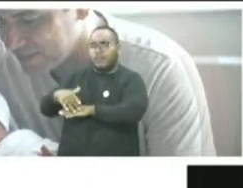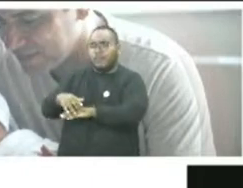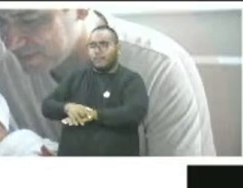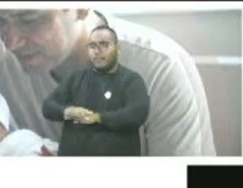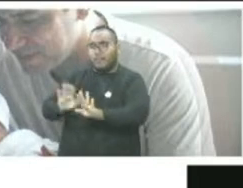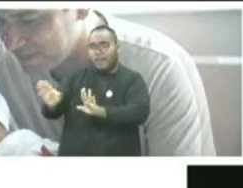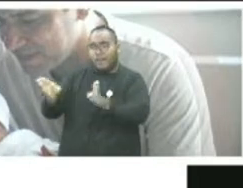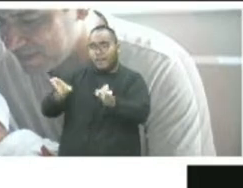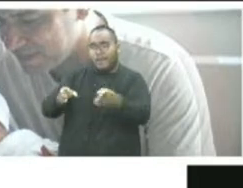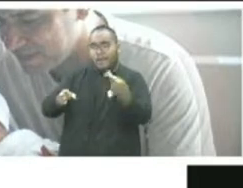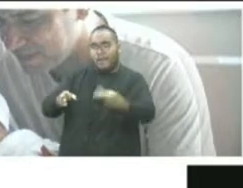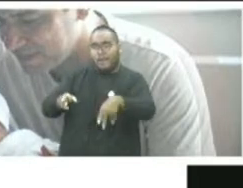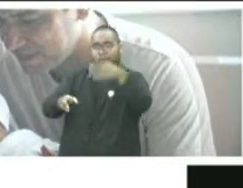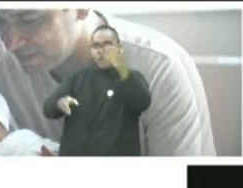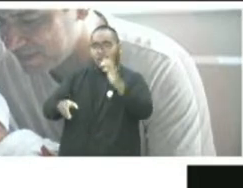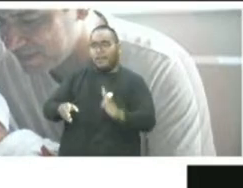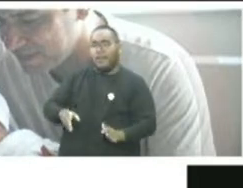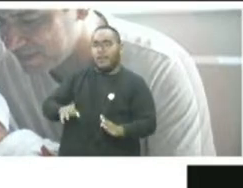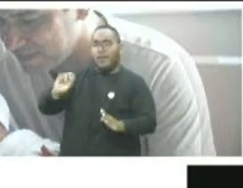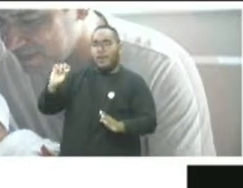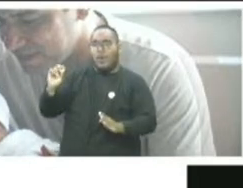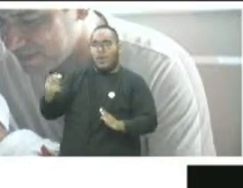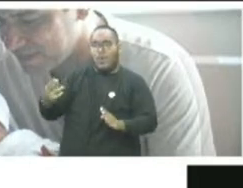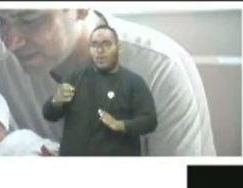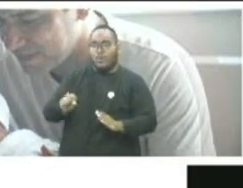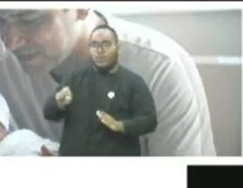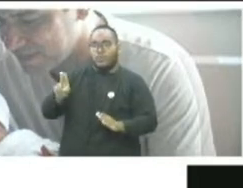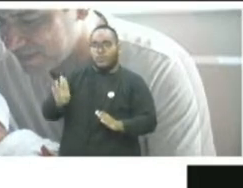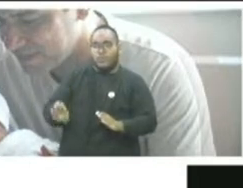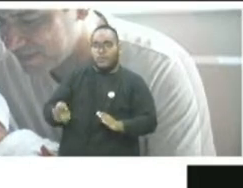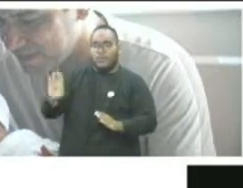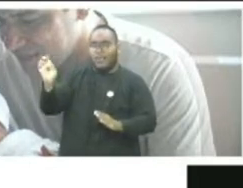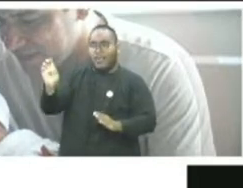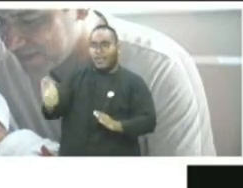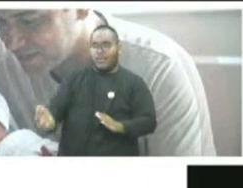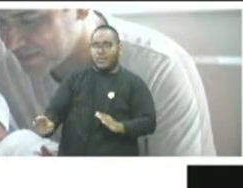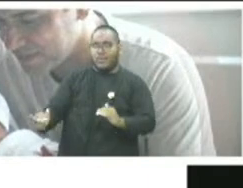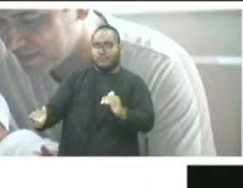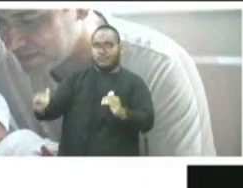em nível subnacional. O próximo, por favor.